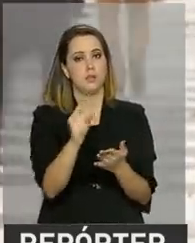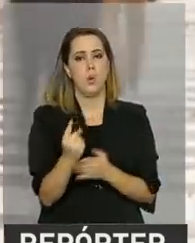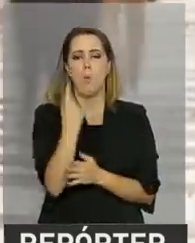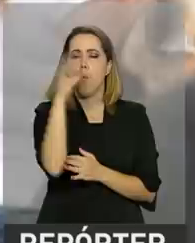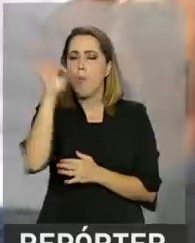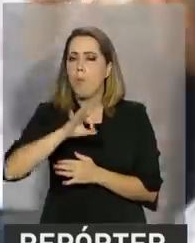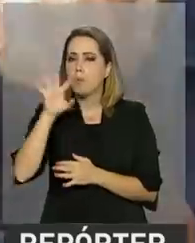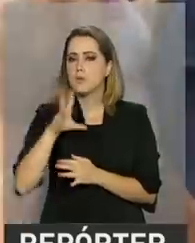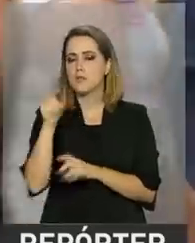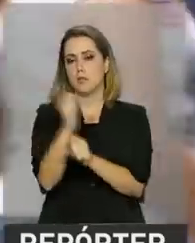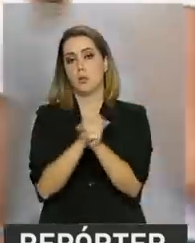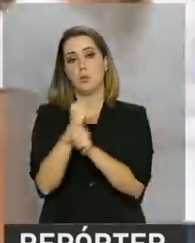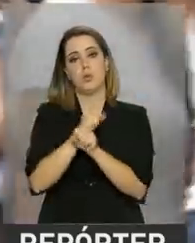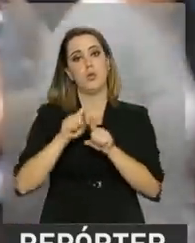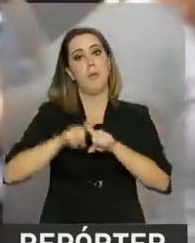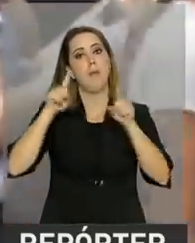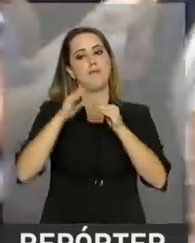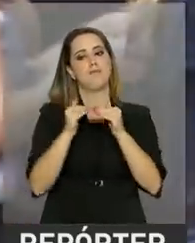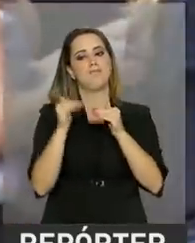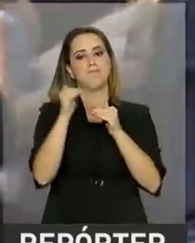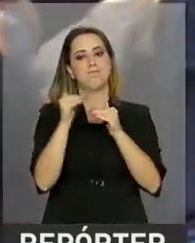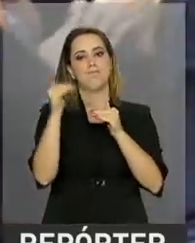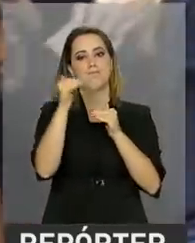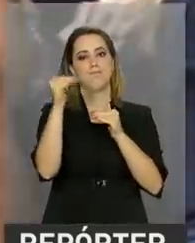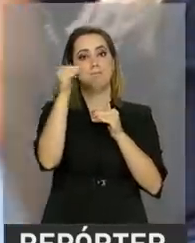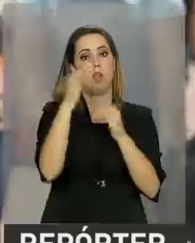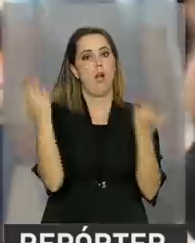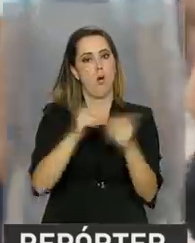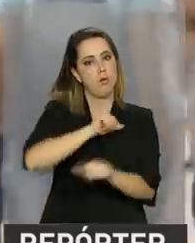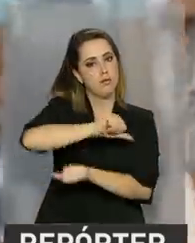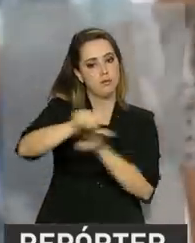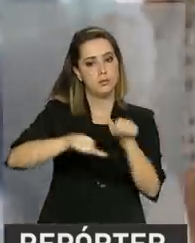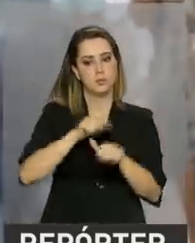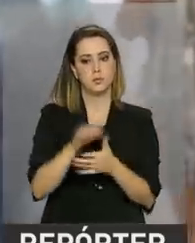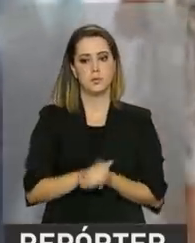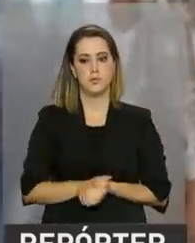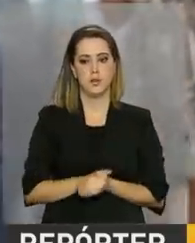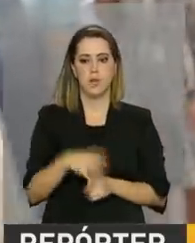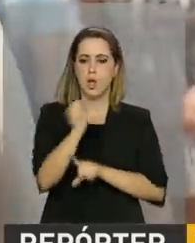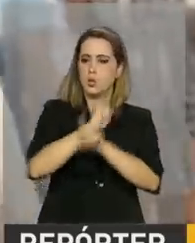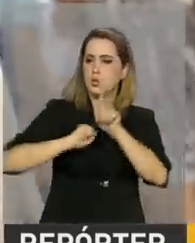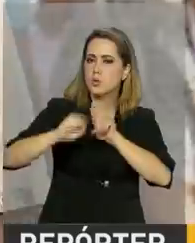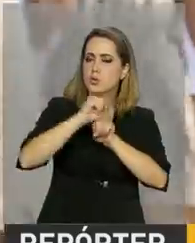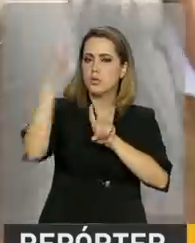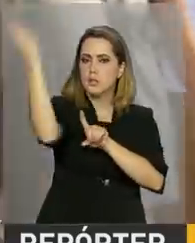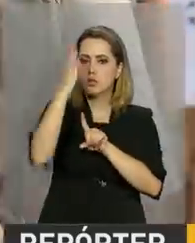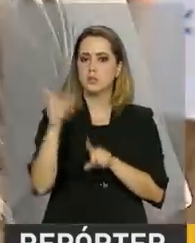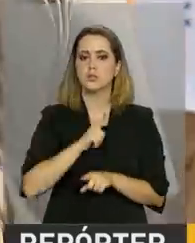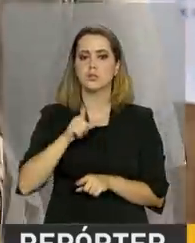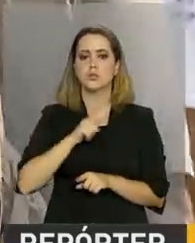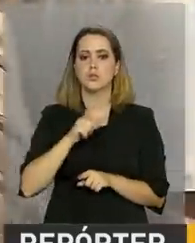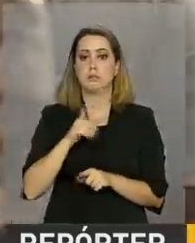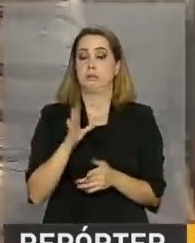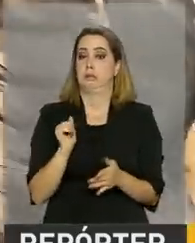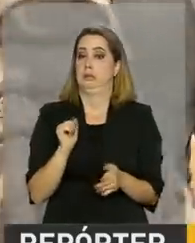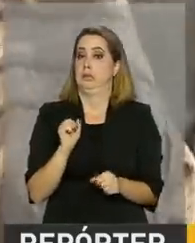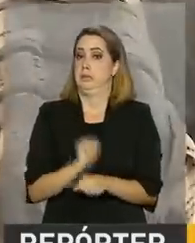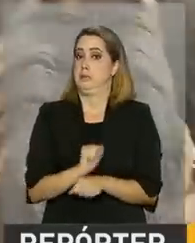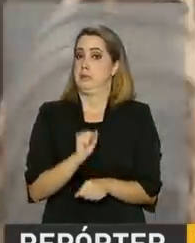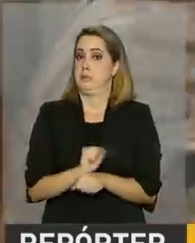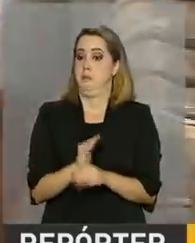1% ao ano. Mas este crescimento vai mudar. A sociedade brasileira tem um prazo para parar de